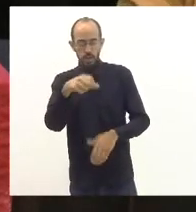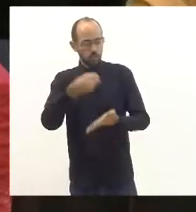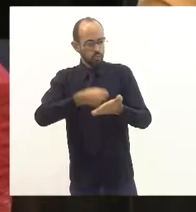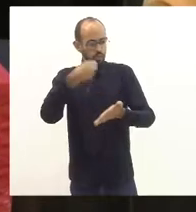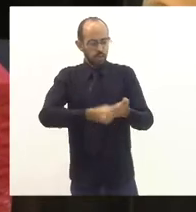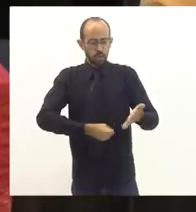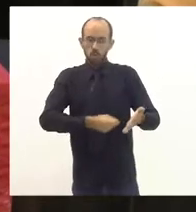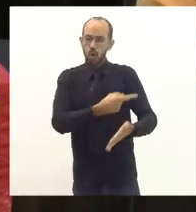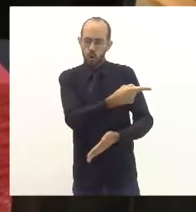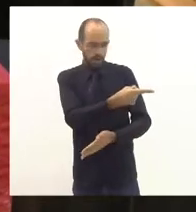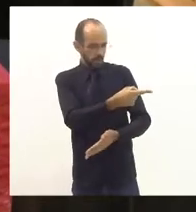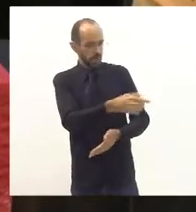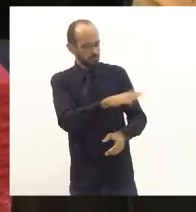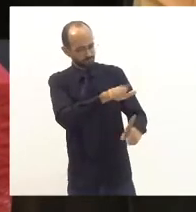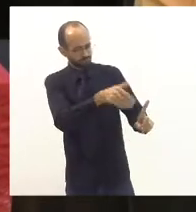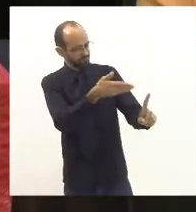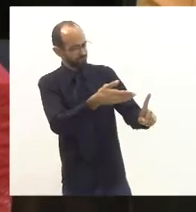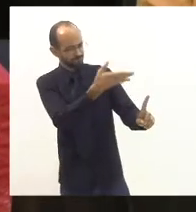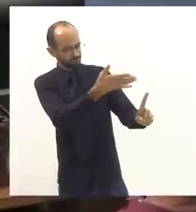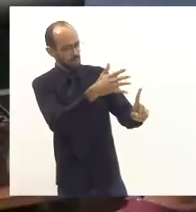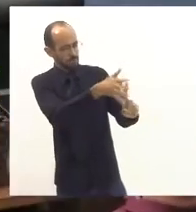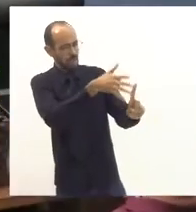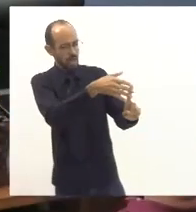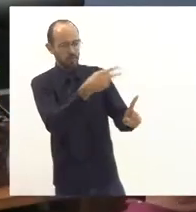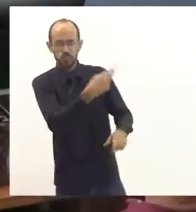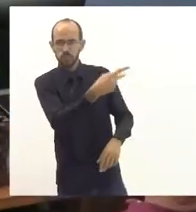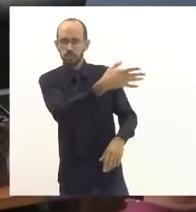A palavra é absolutamente sua.